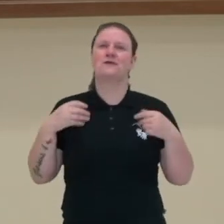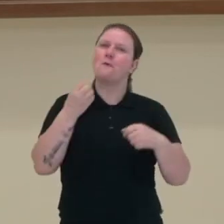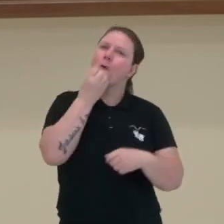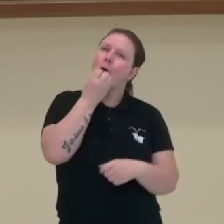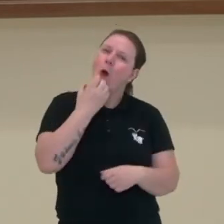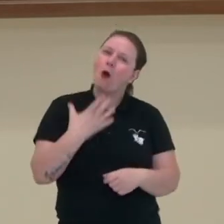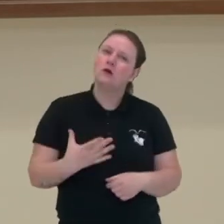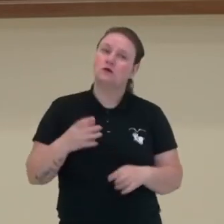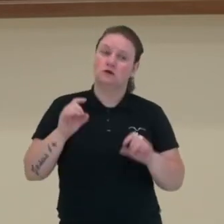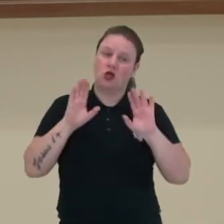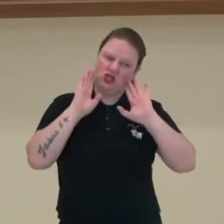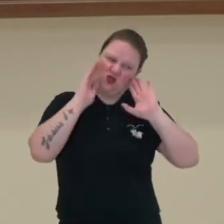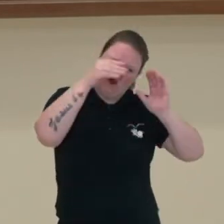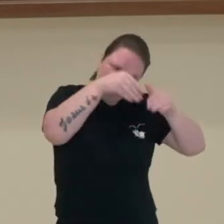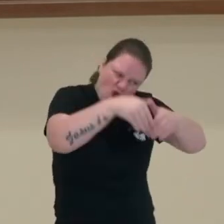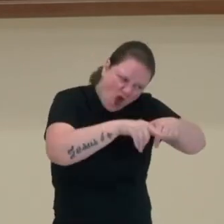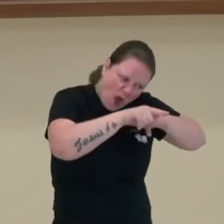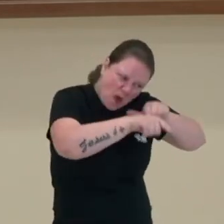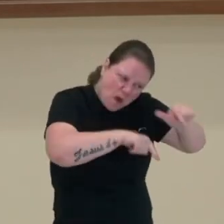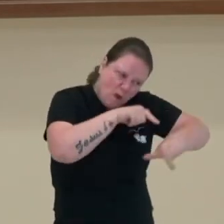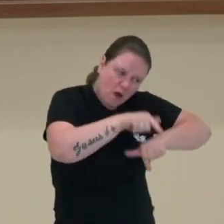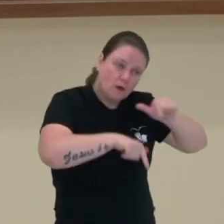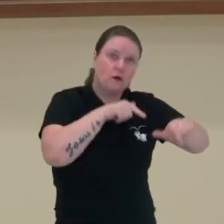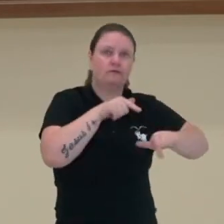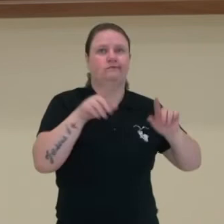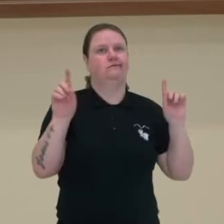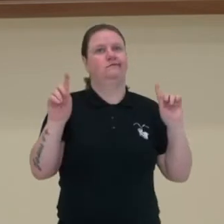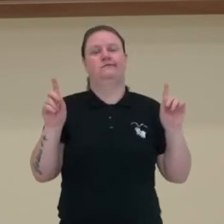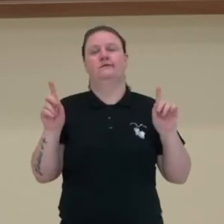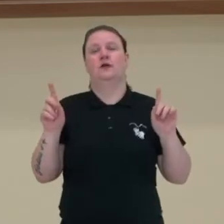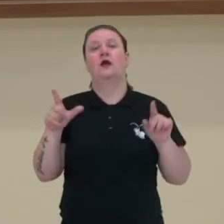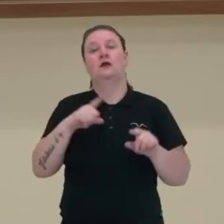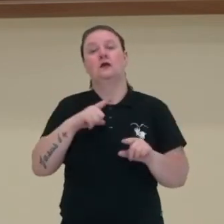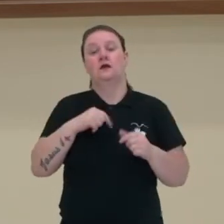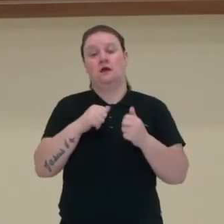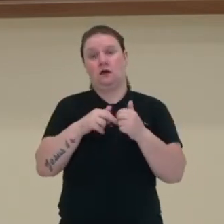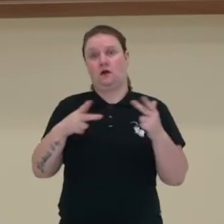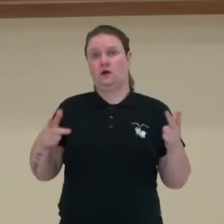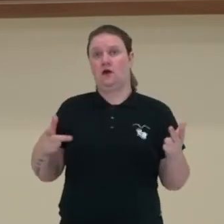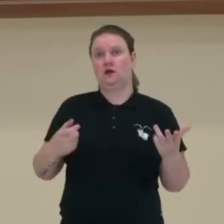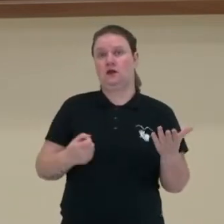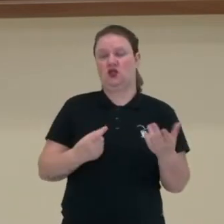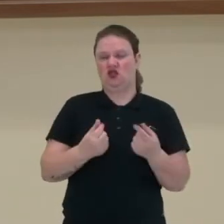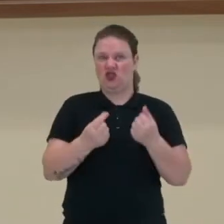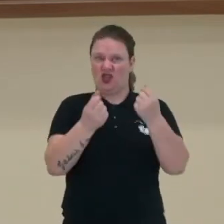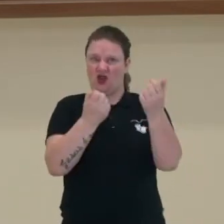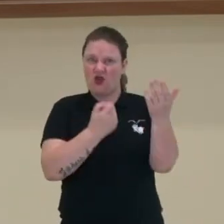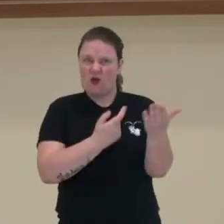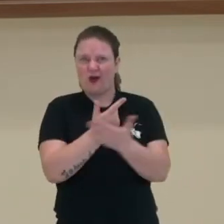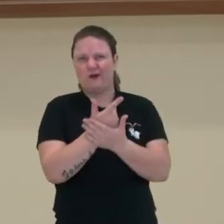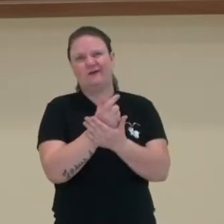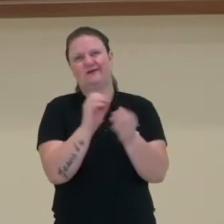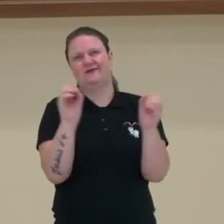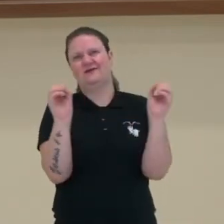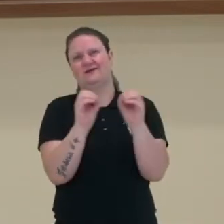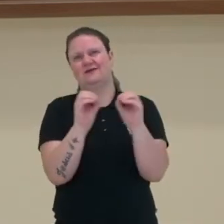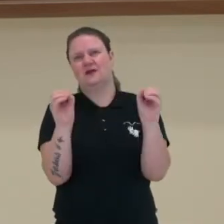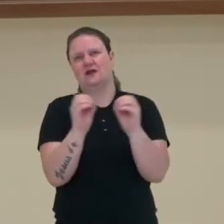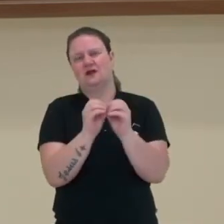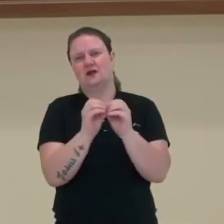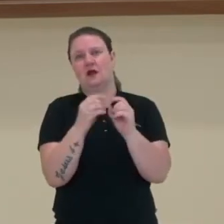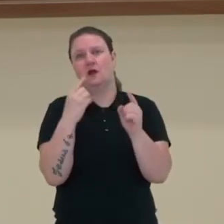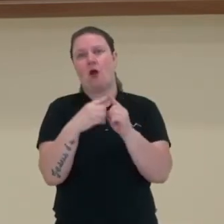não só viver para trabalhar. Até porque tem muitas coisas que o dinheiro não compra. Então você trabalha para ganhar dinheiro e aí a vida